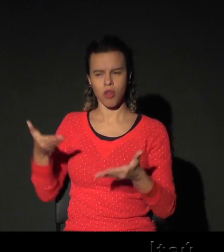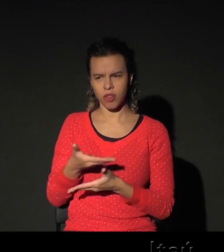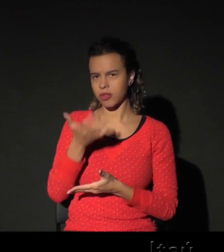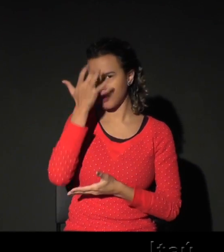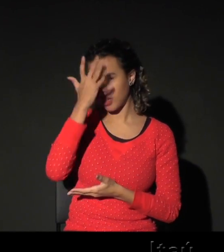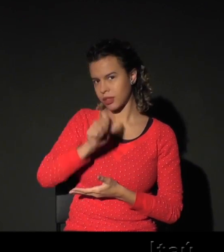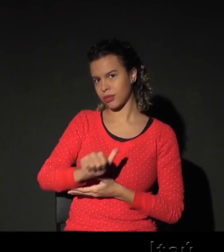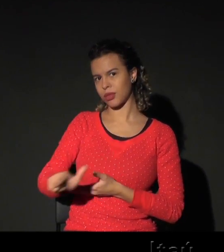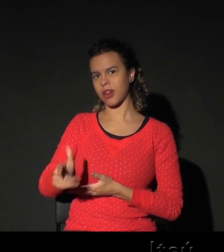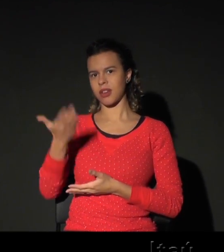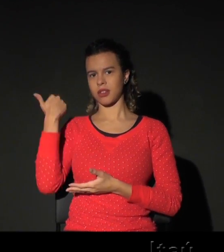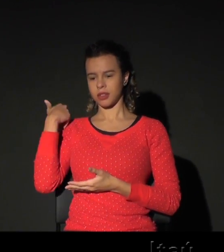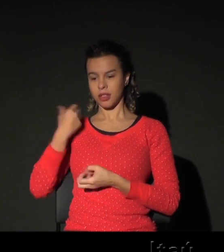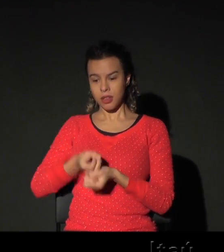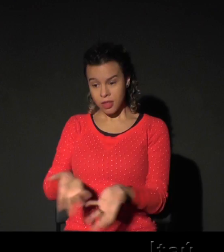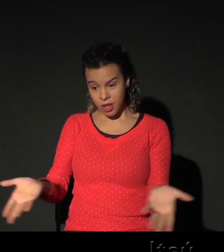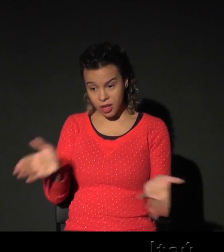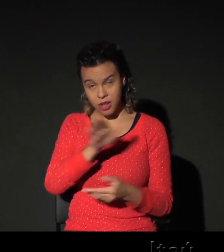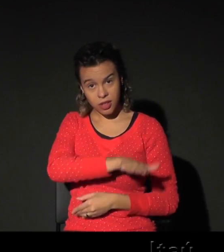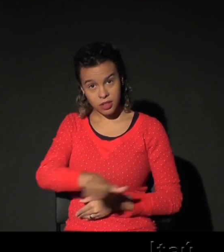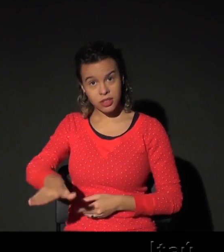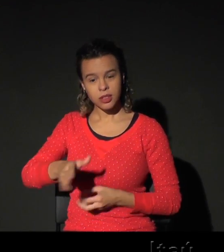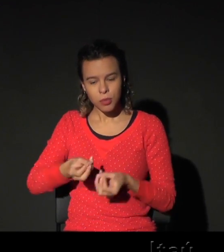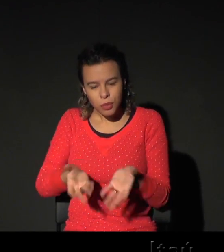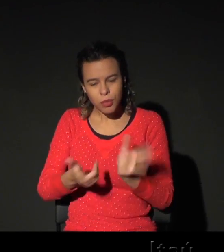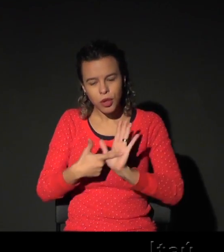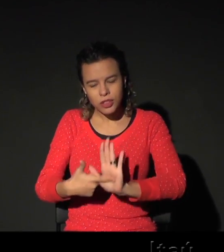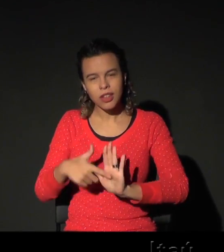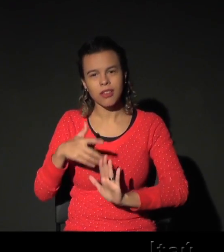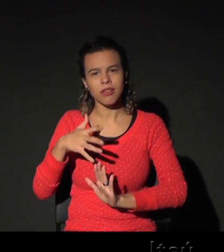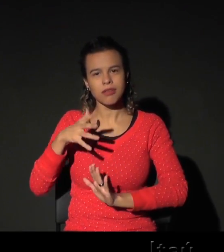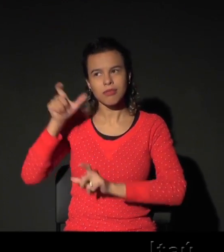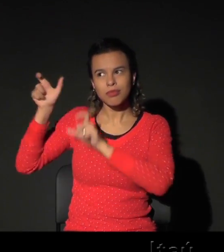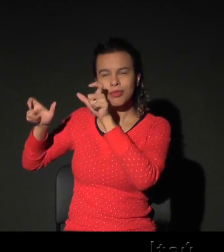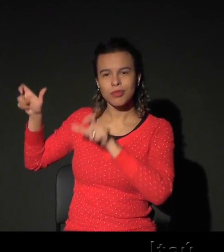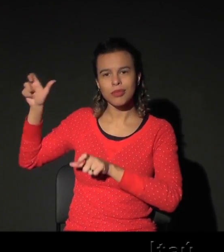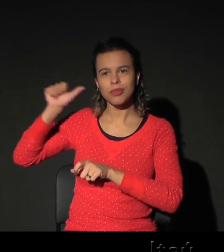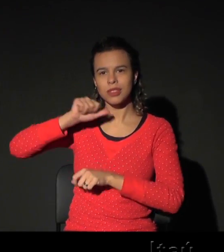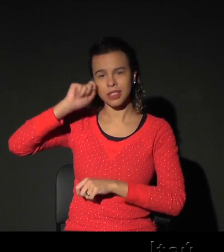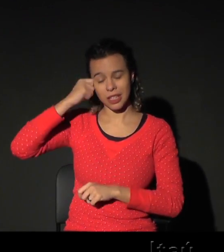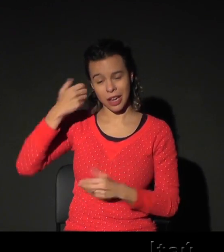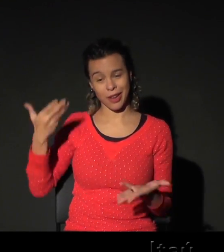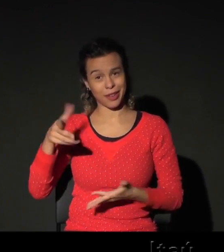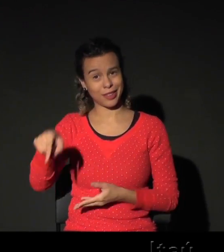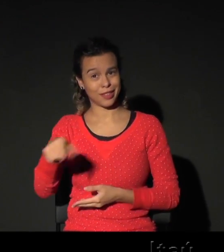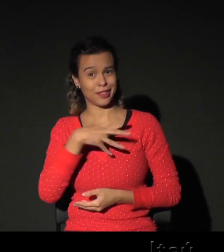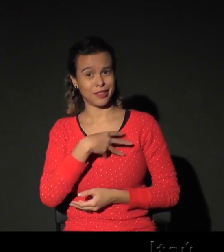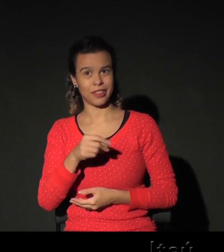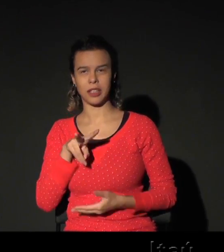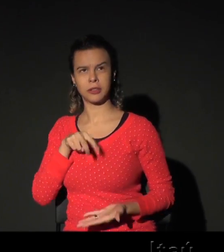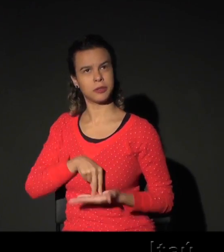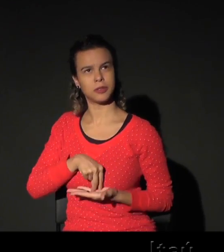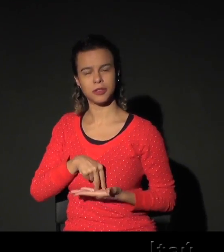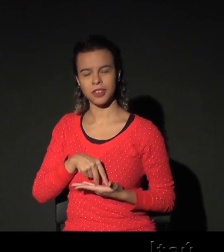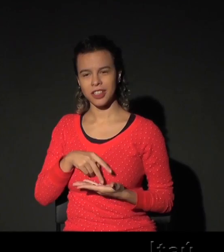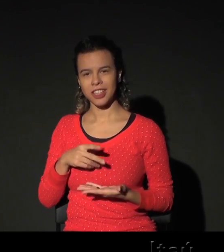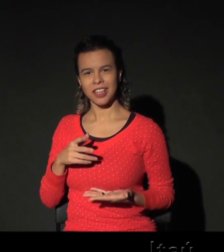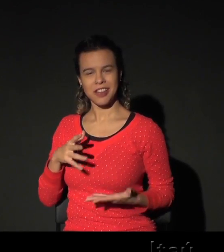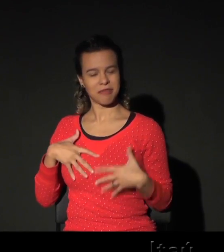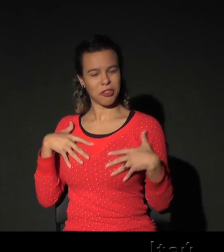fácil né oferecer para elas essa essas outras narrativas ao ponto dela ser insuportavelmente confiante né que